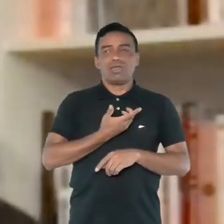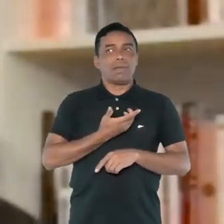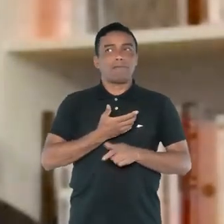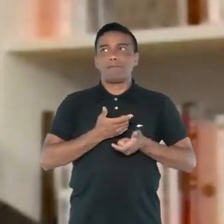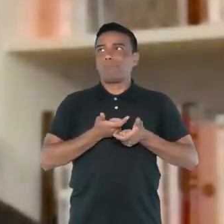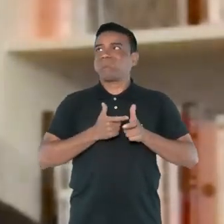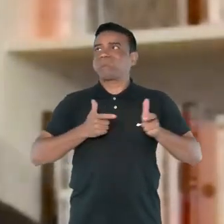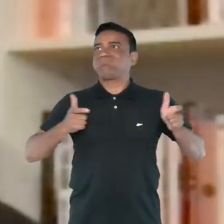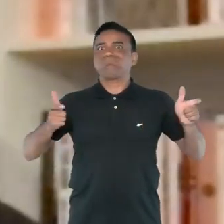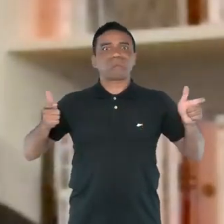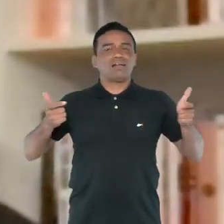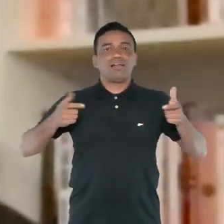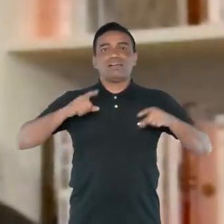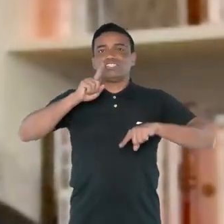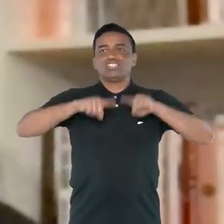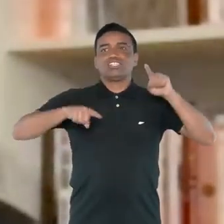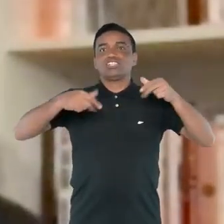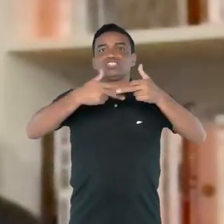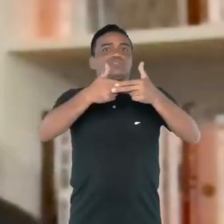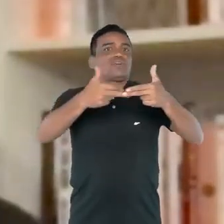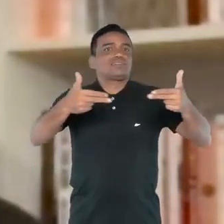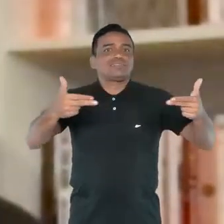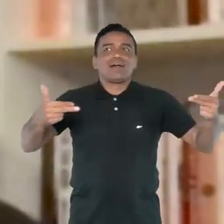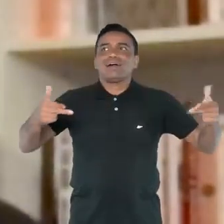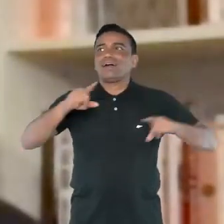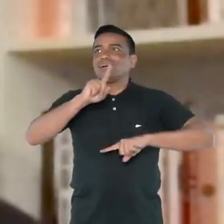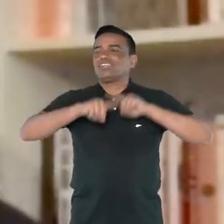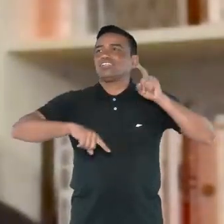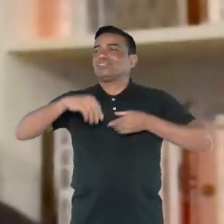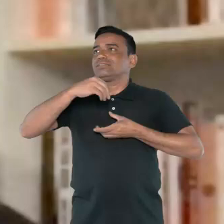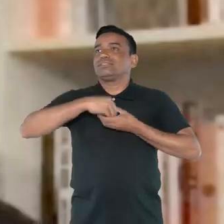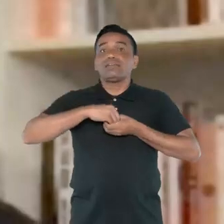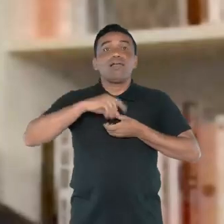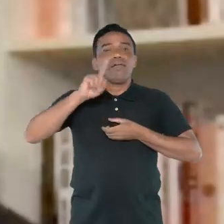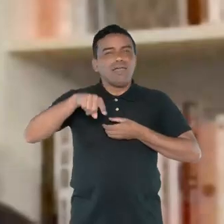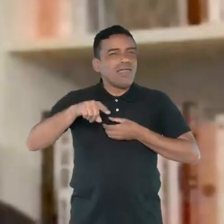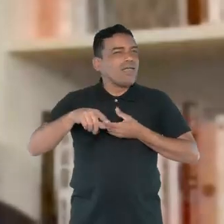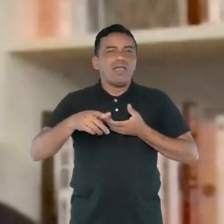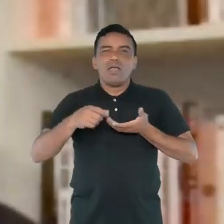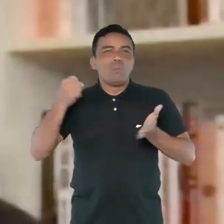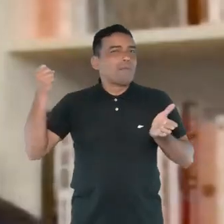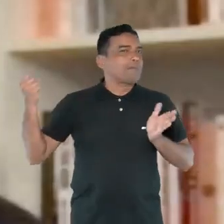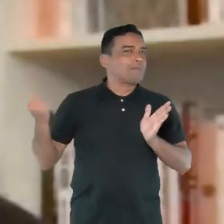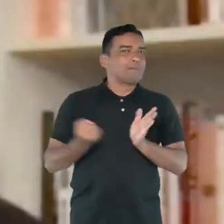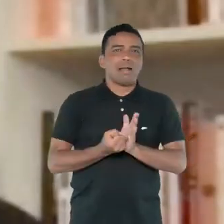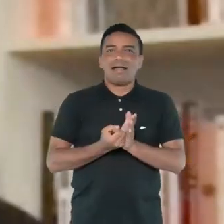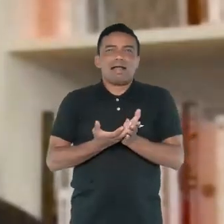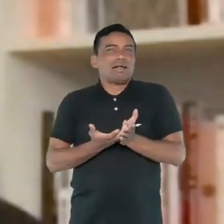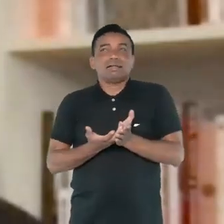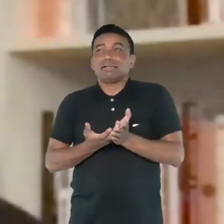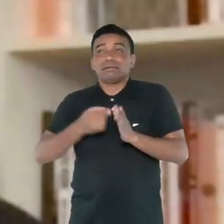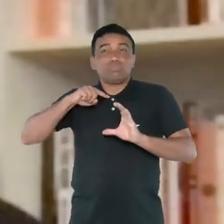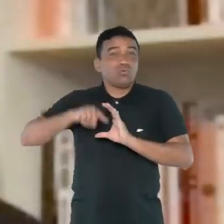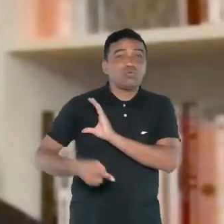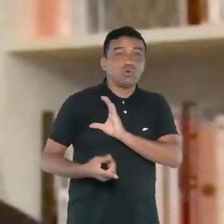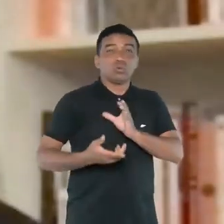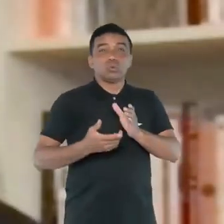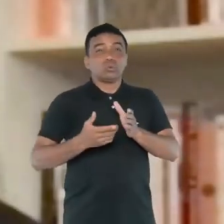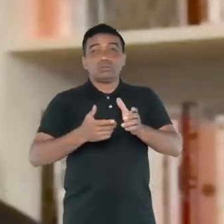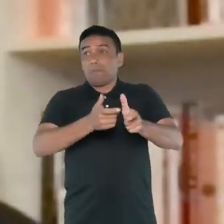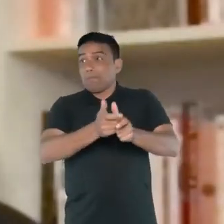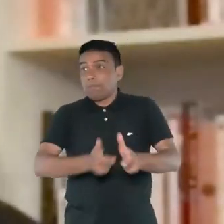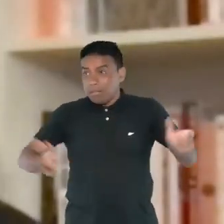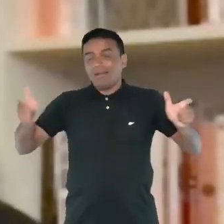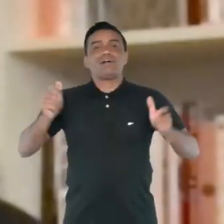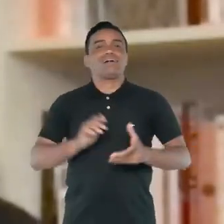riqueza, porque a diversidade é sempre um sinal de riqueza, não é? E como estávamos a